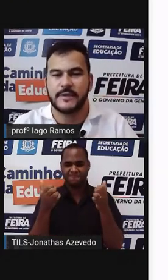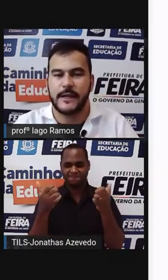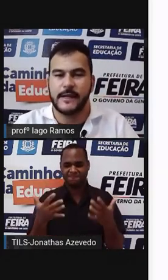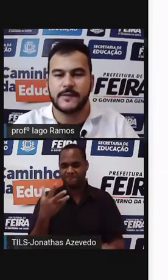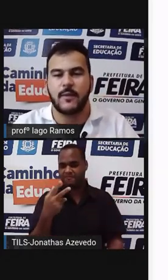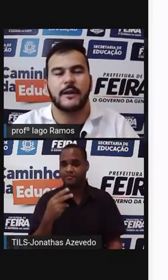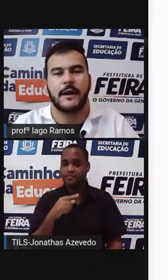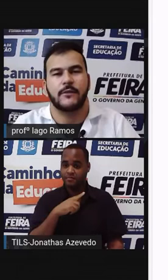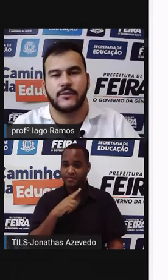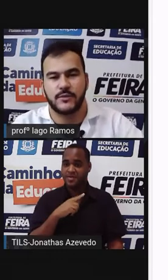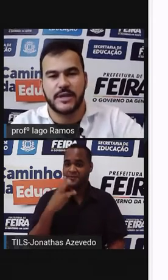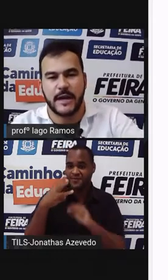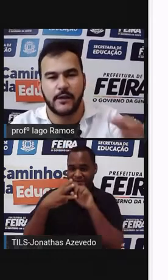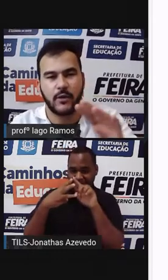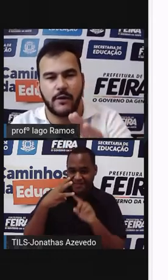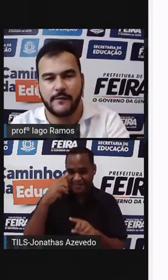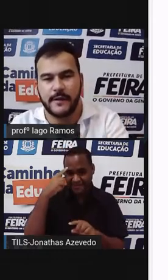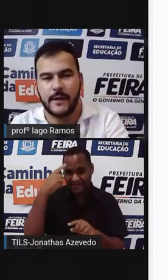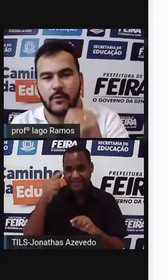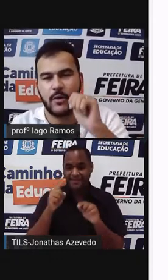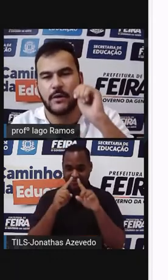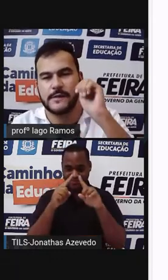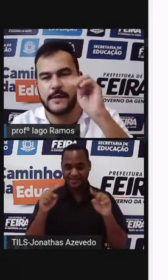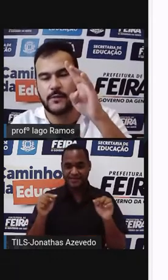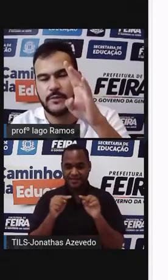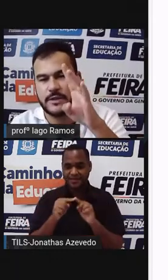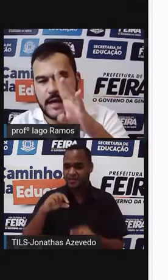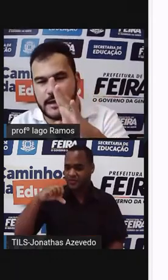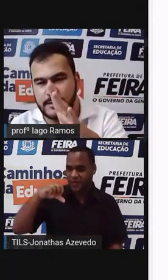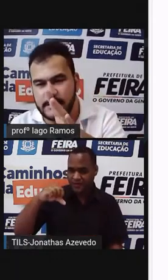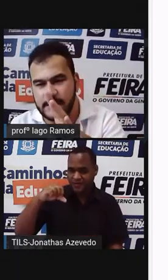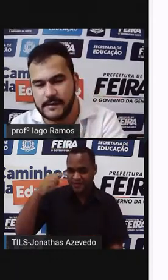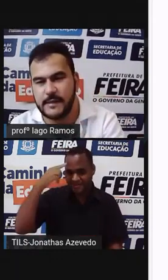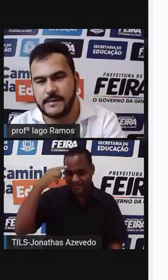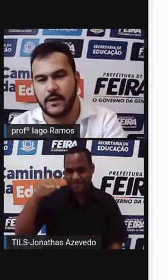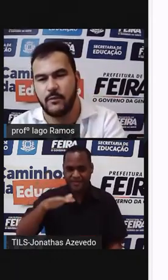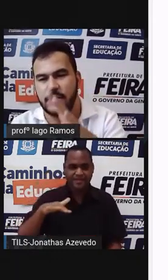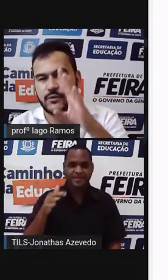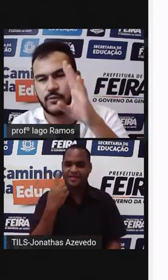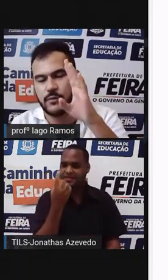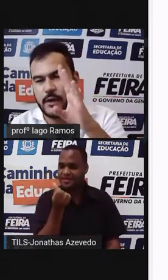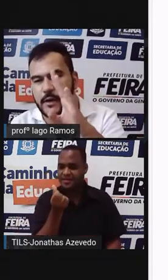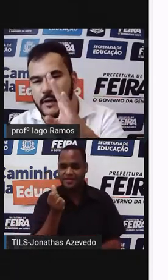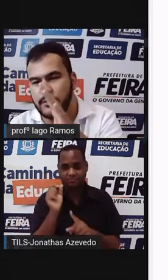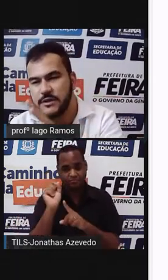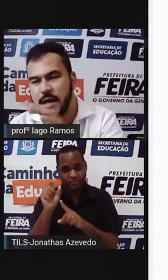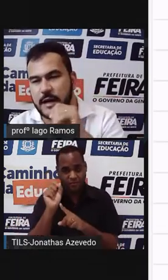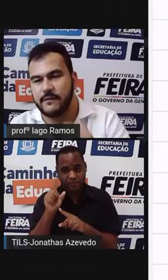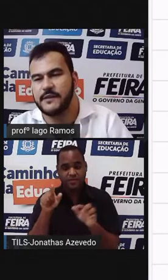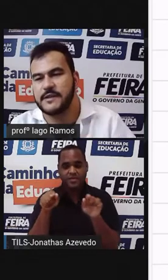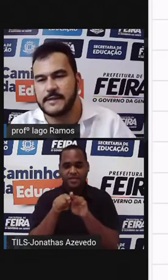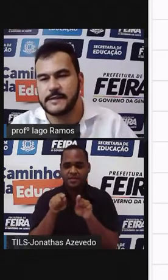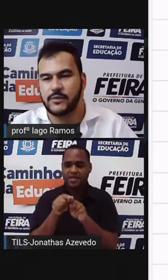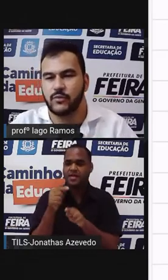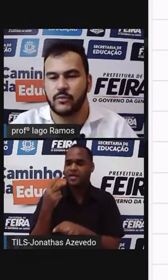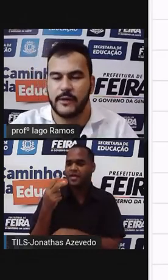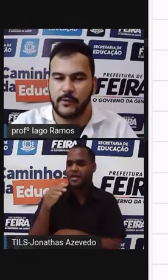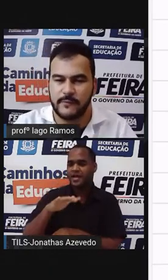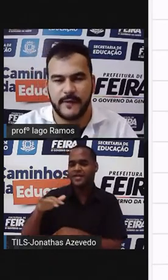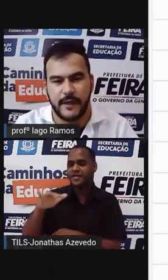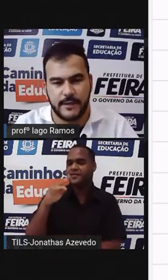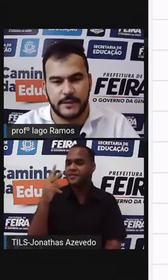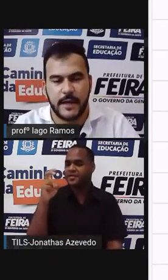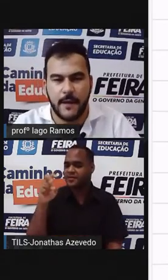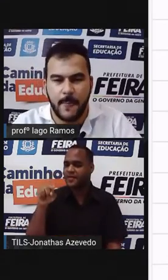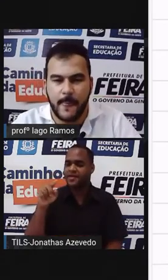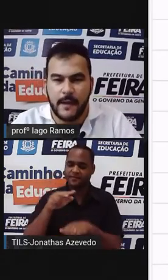ali os três quadrados, o de área 9, que é o rosa, o de área 16, que é o azul, e o de área 25, que é